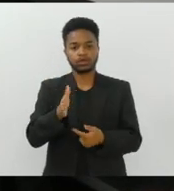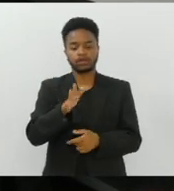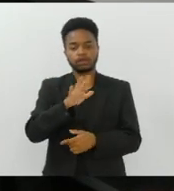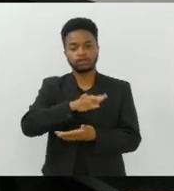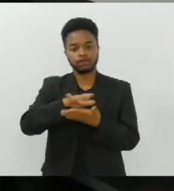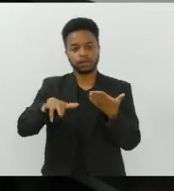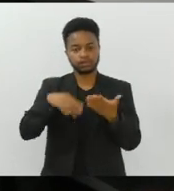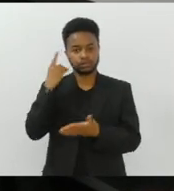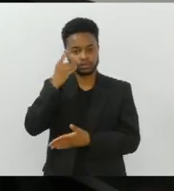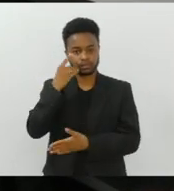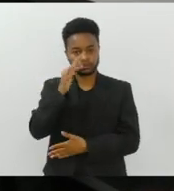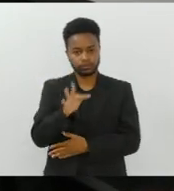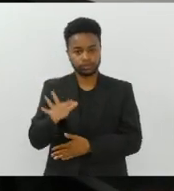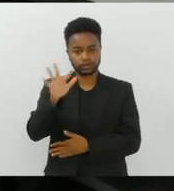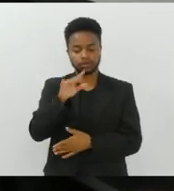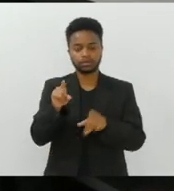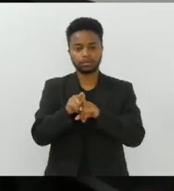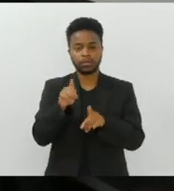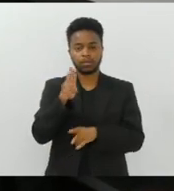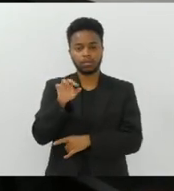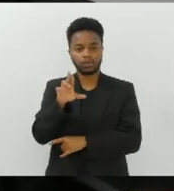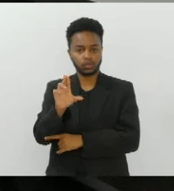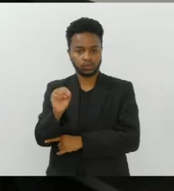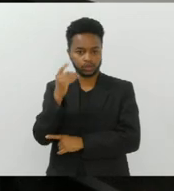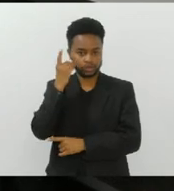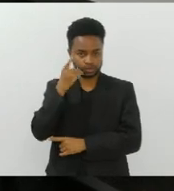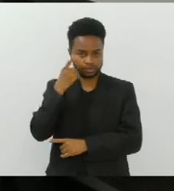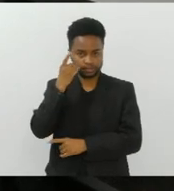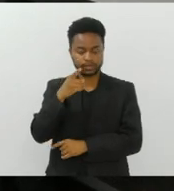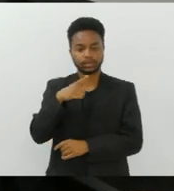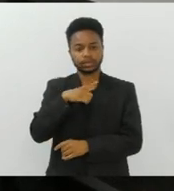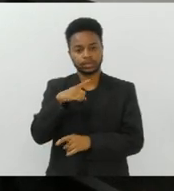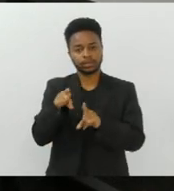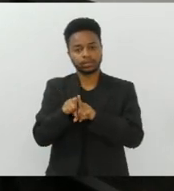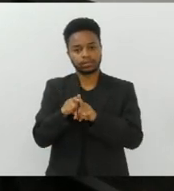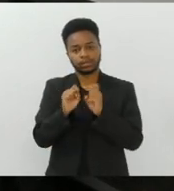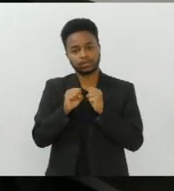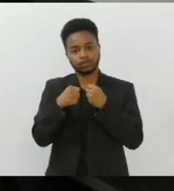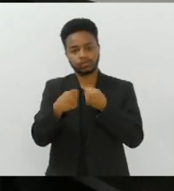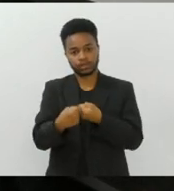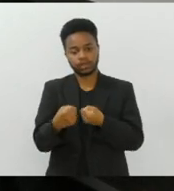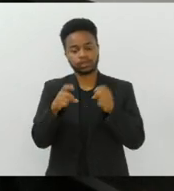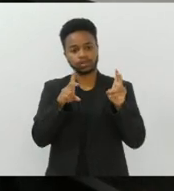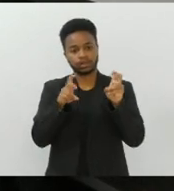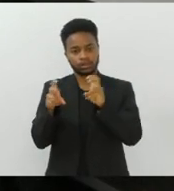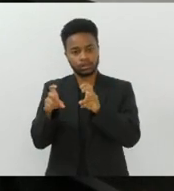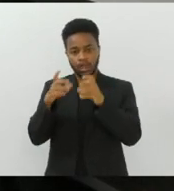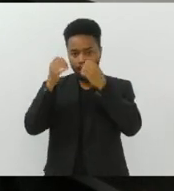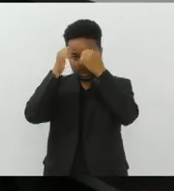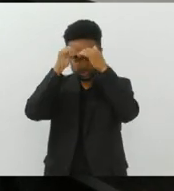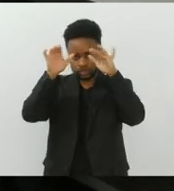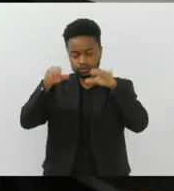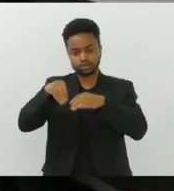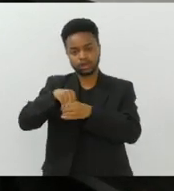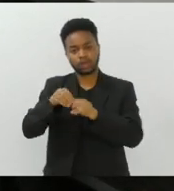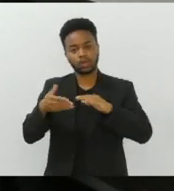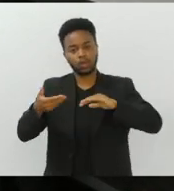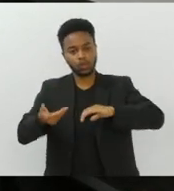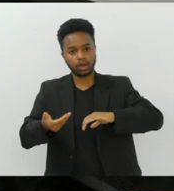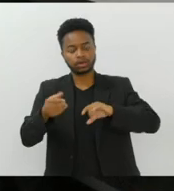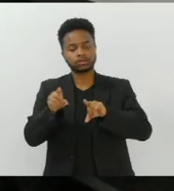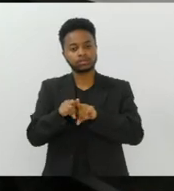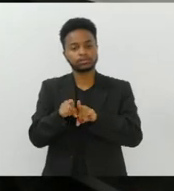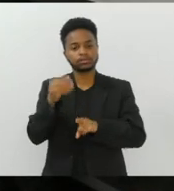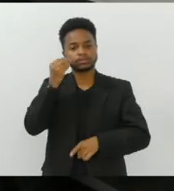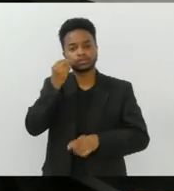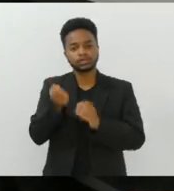federais, inclusive o deputado Bruno Gunning, que tem também a pauta do TEA no Congresso Nacional, a ideia da criação de um grupo